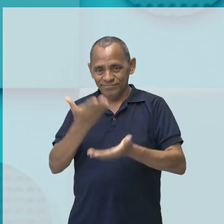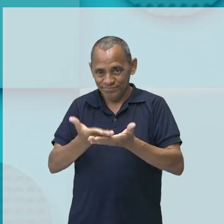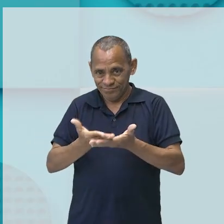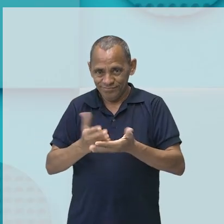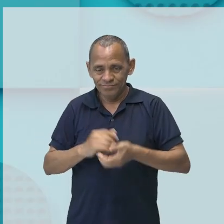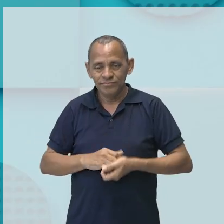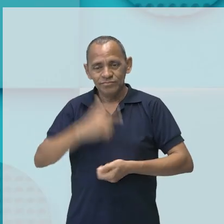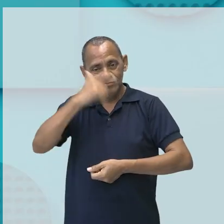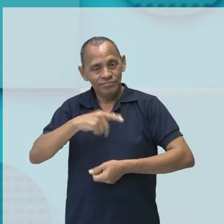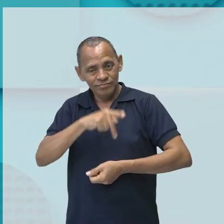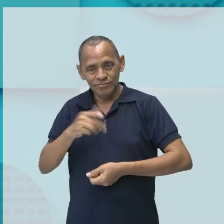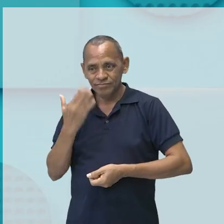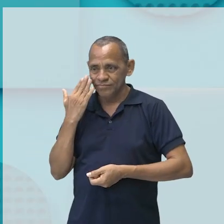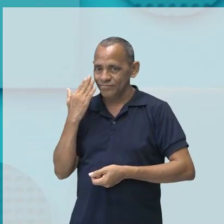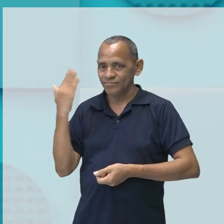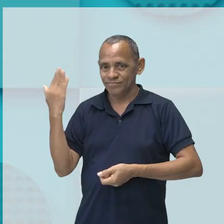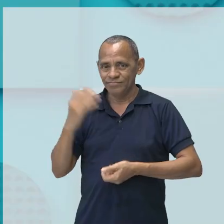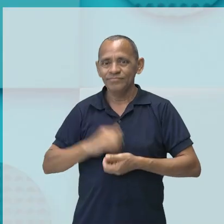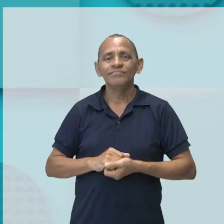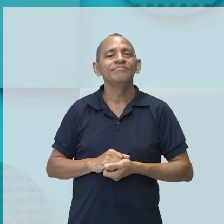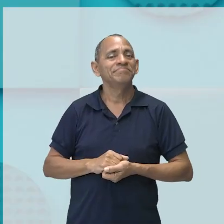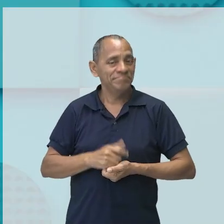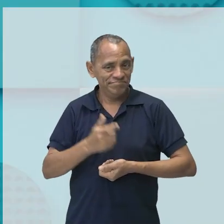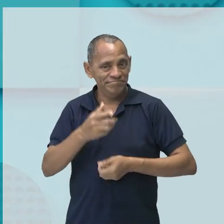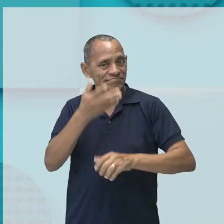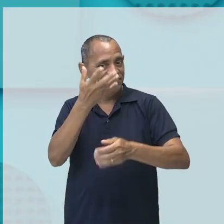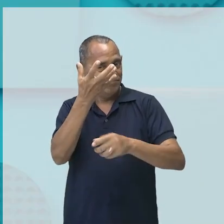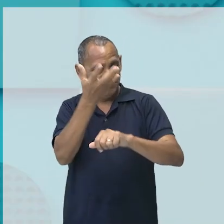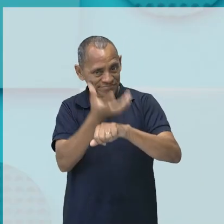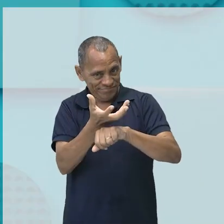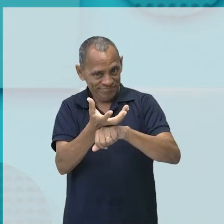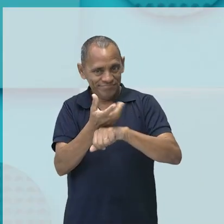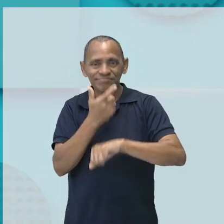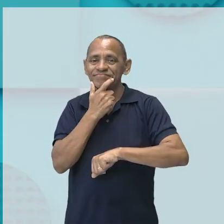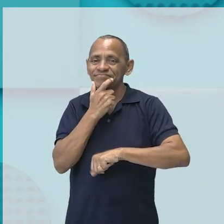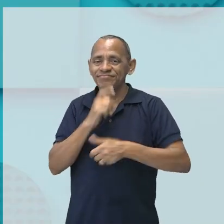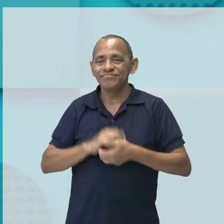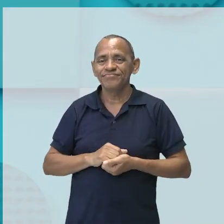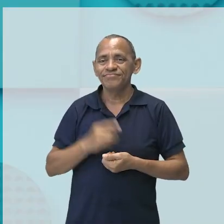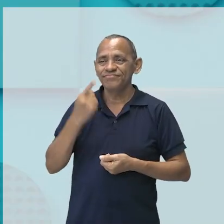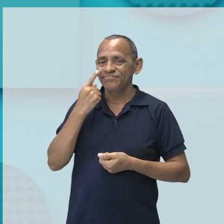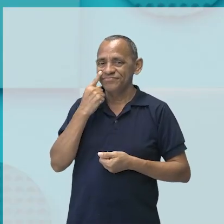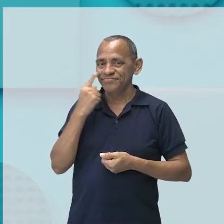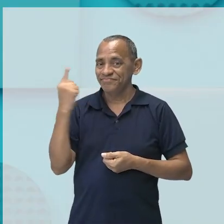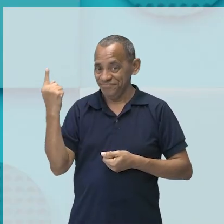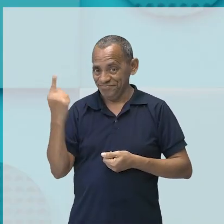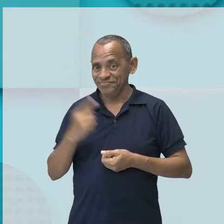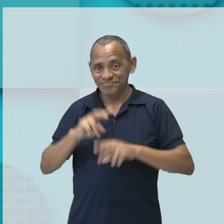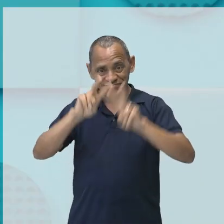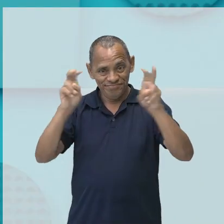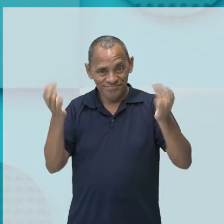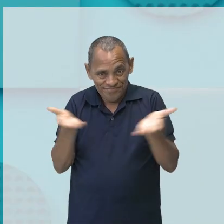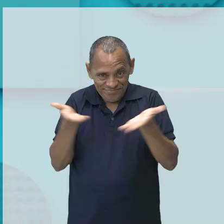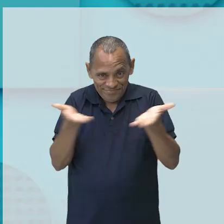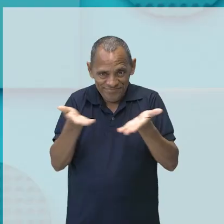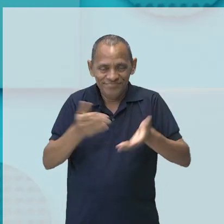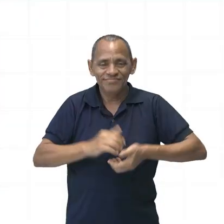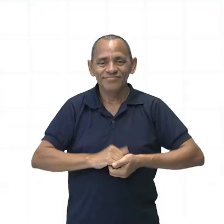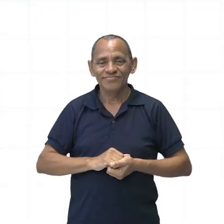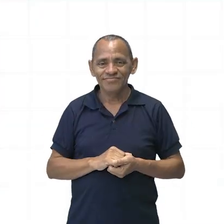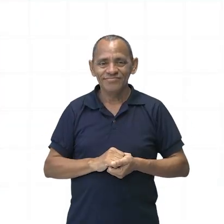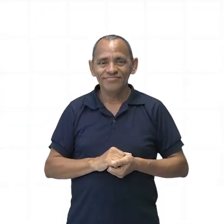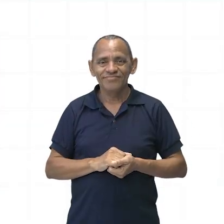sou o professor Bruno Delgado, professor de língua inglesa, e confira comigo o que nós vamos aprender na nossa aula de